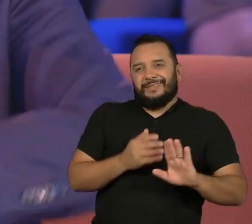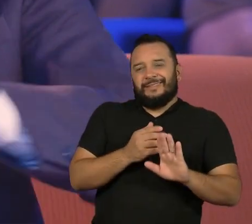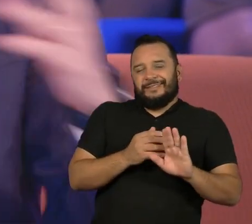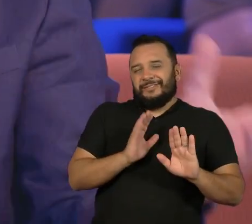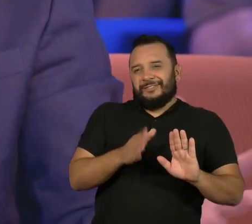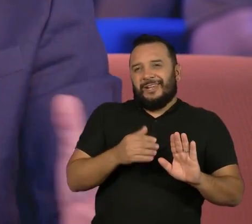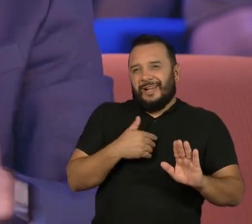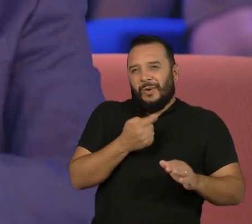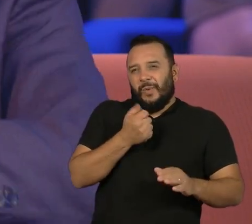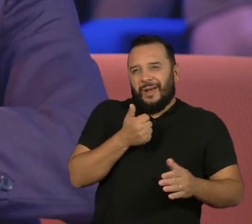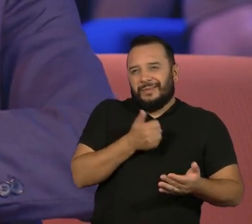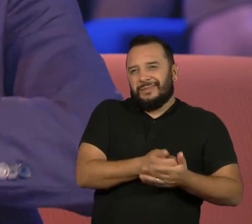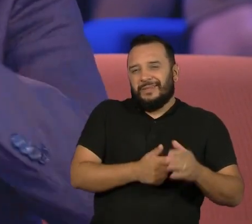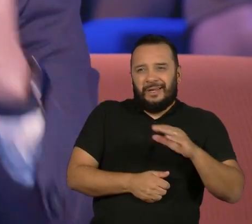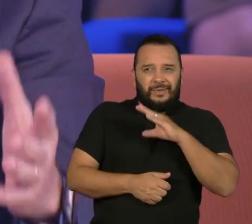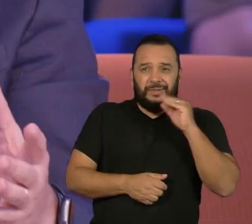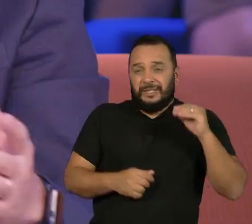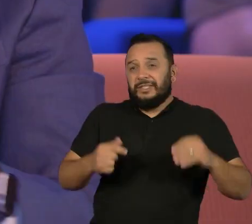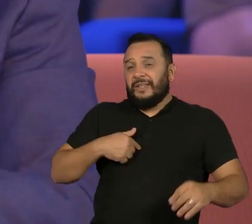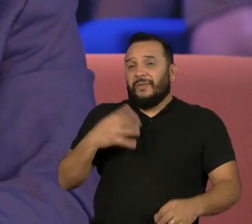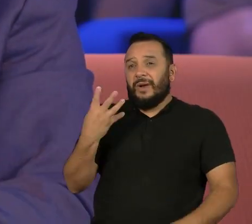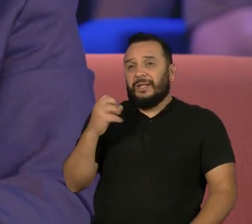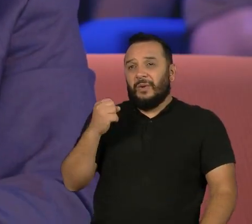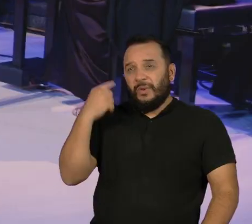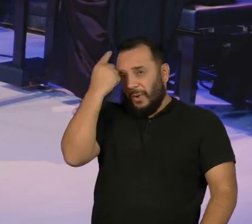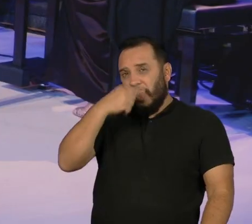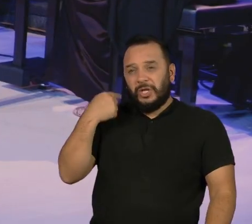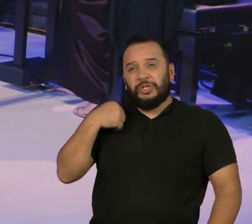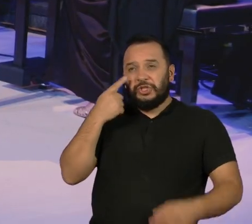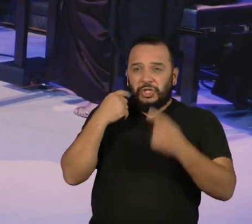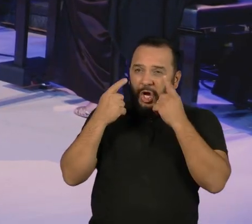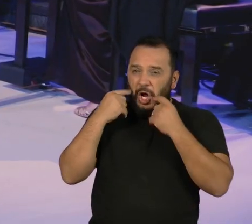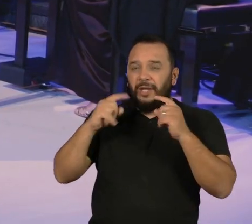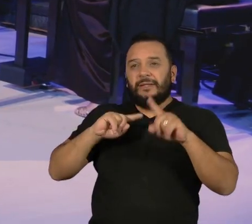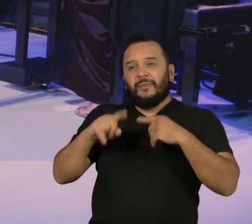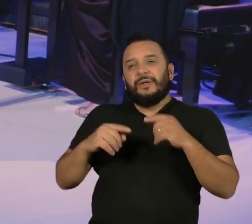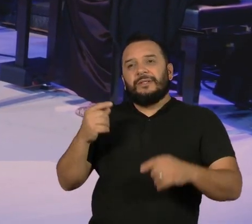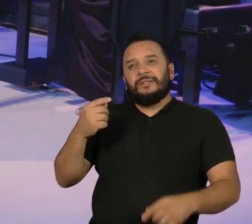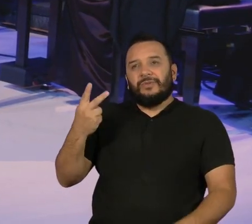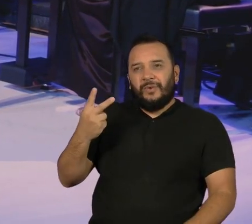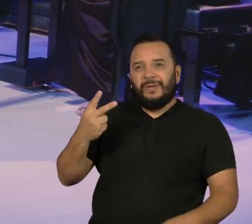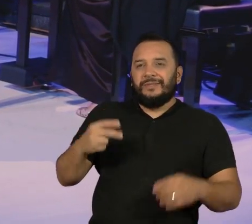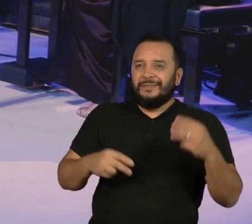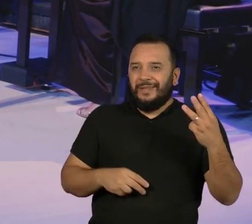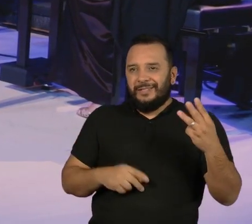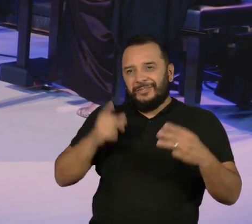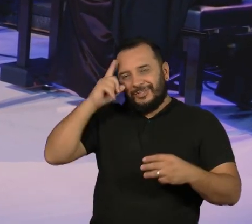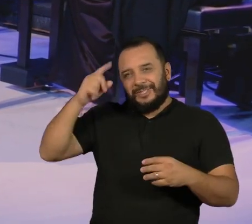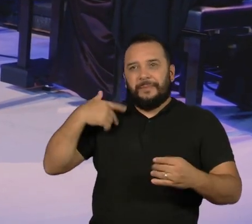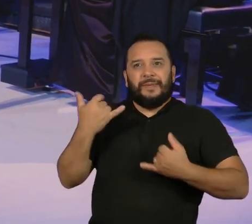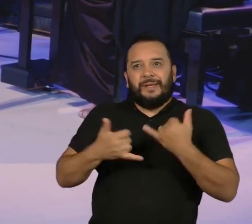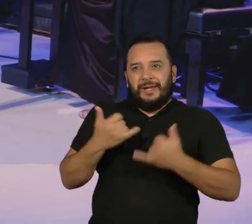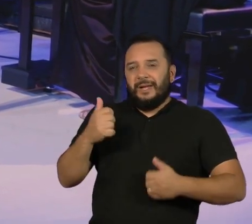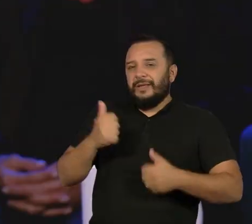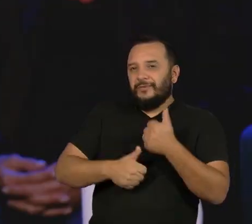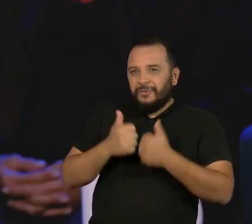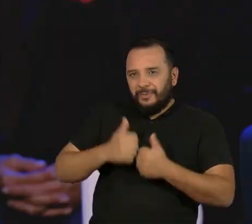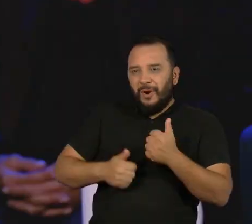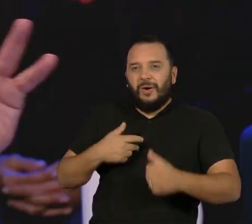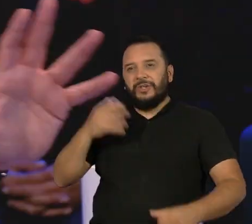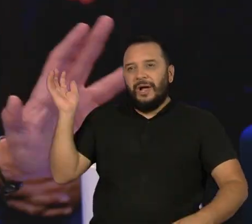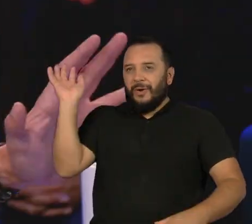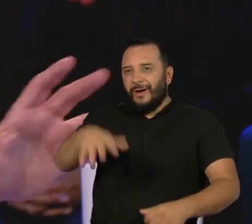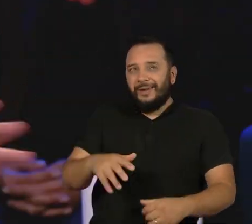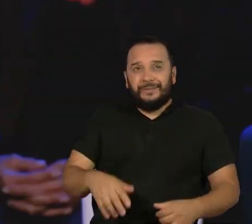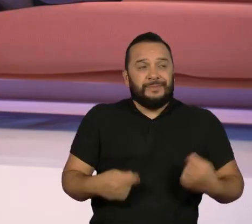horas choram, dizem que não vão conseguir viver mais sem o celular, mas depois de 2, 3 dias estão brincando, estão correndo, já estão no futebol, já estão no queimado. É só